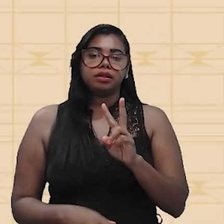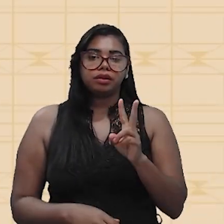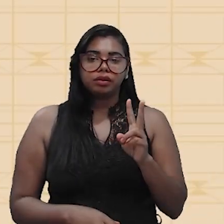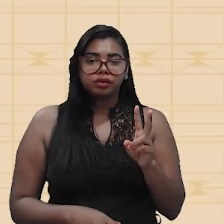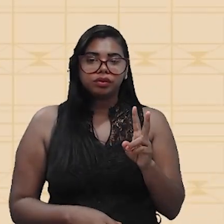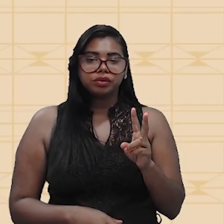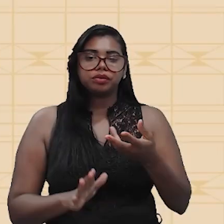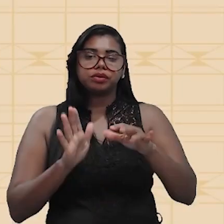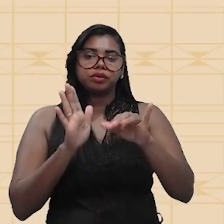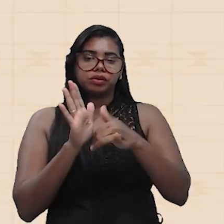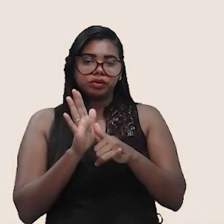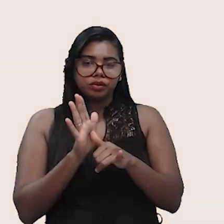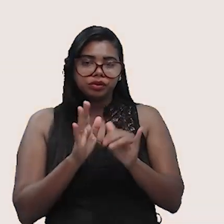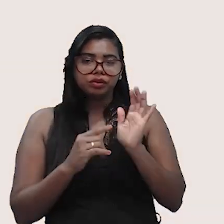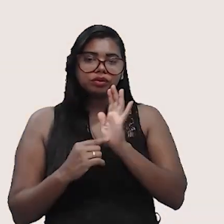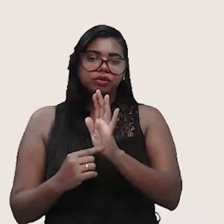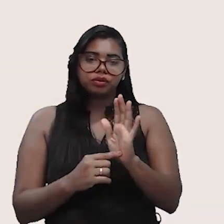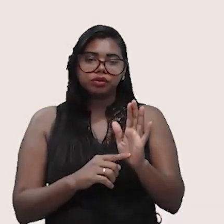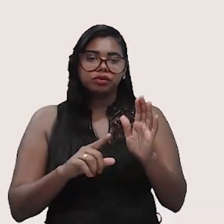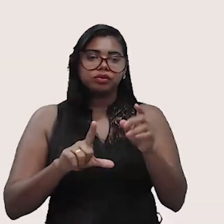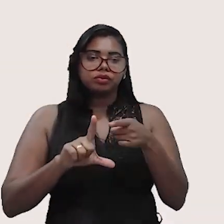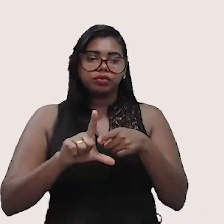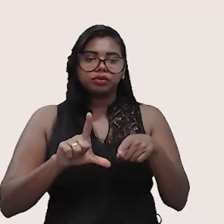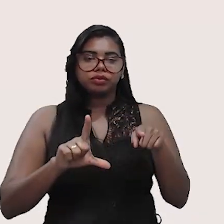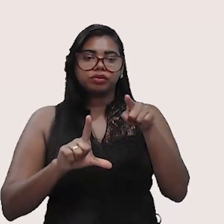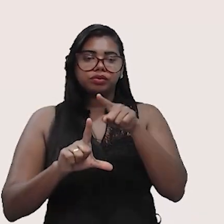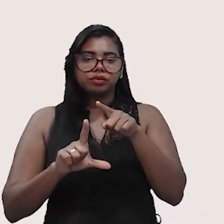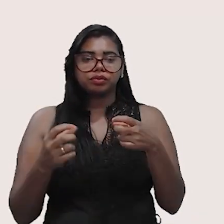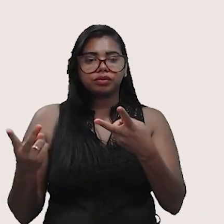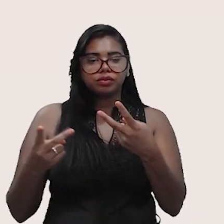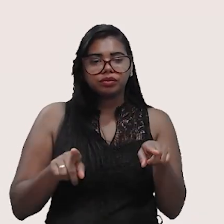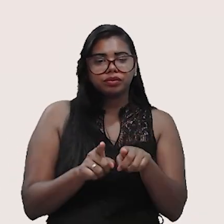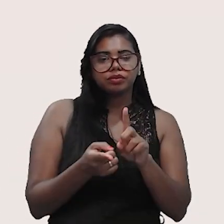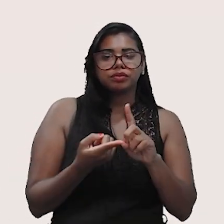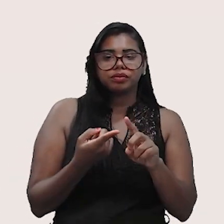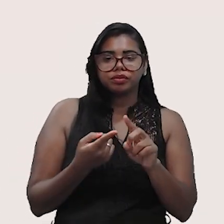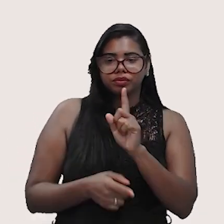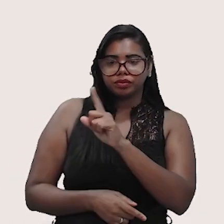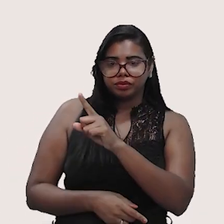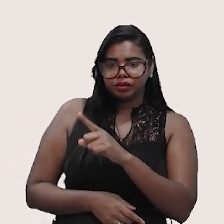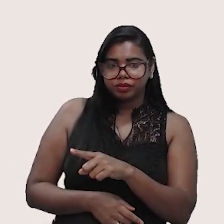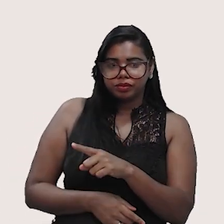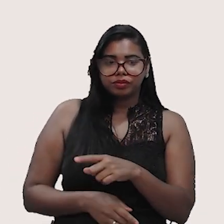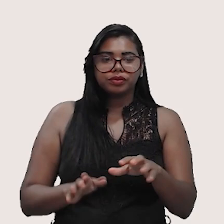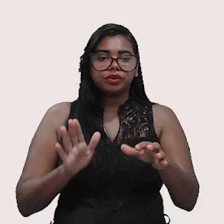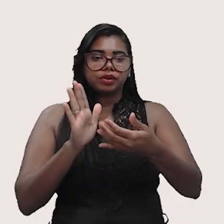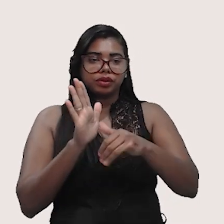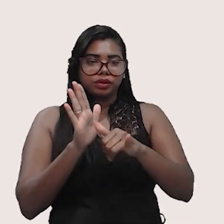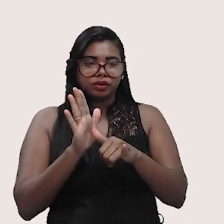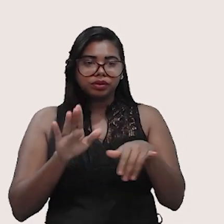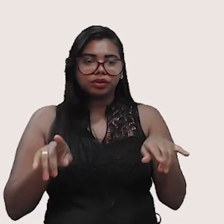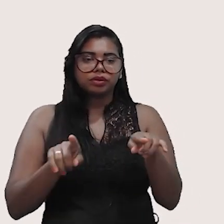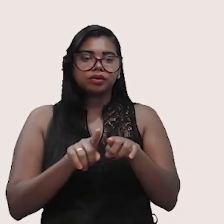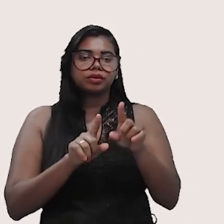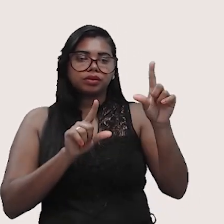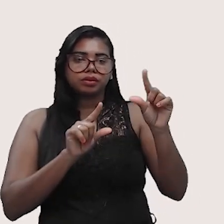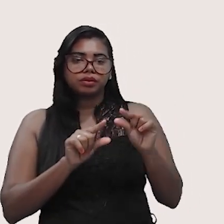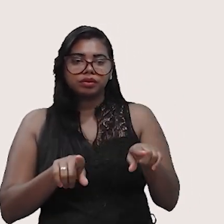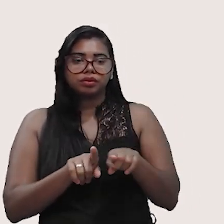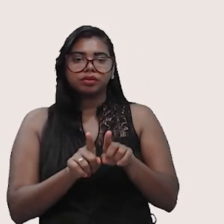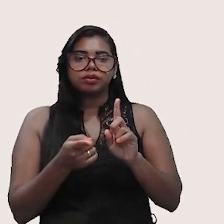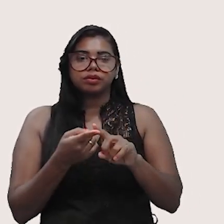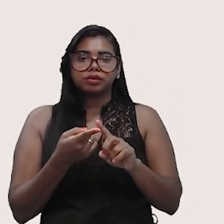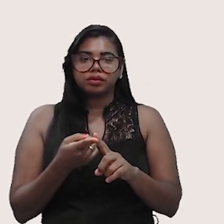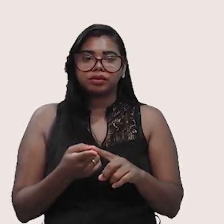sentido anti-horário. Perceba que esse outro 12 também é um gerador, tocou na parte menorzinha. Então temos dois geradores